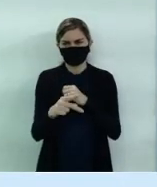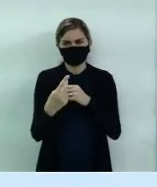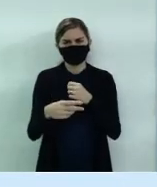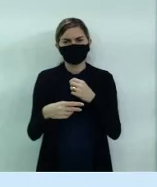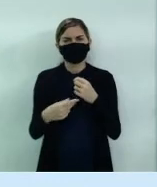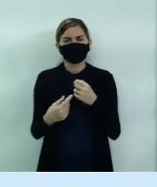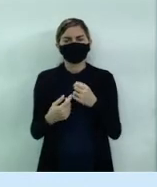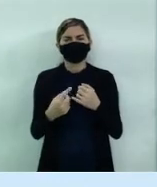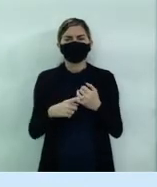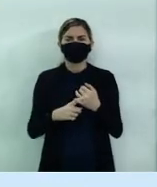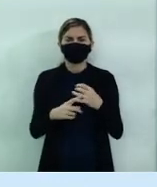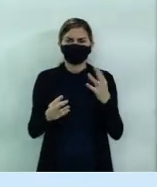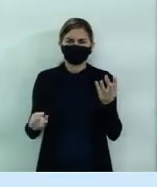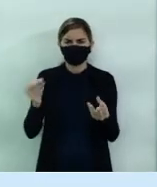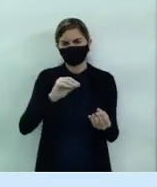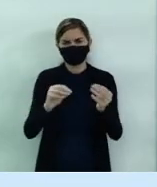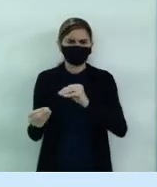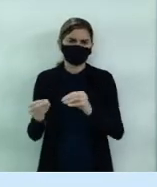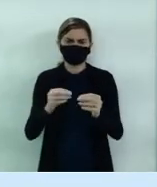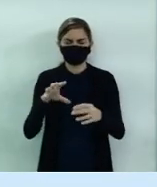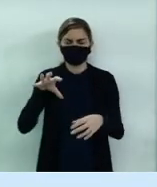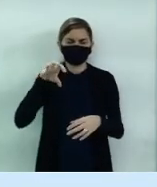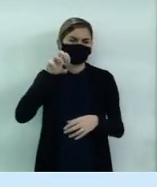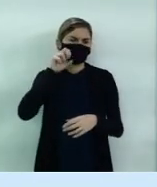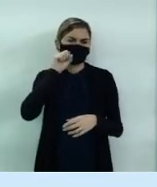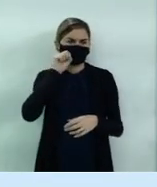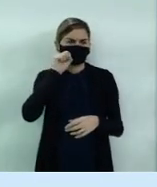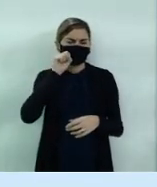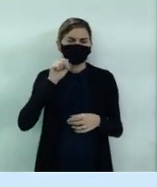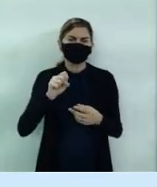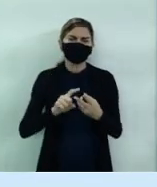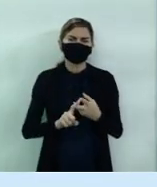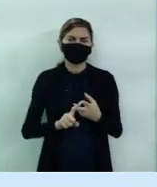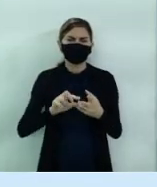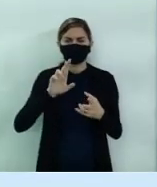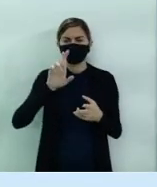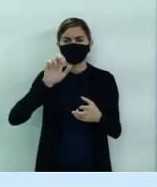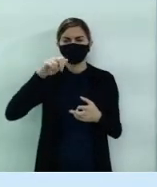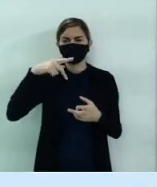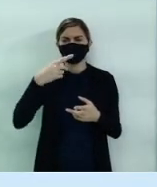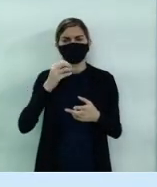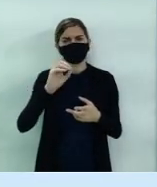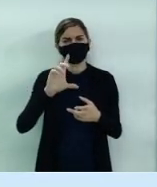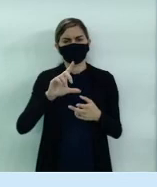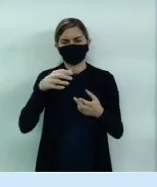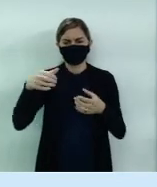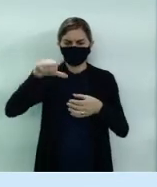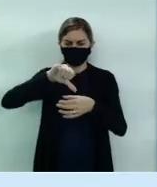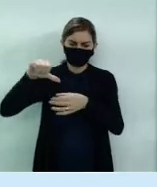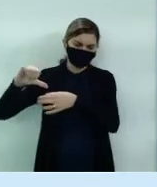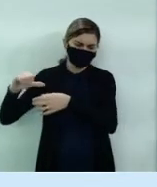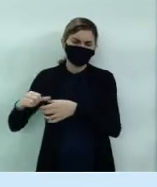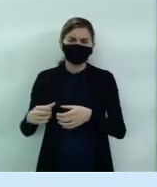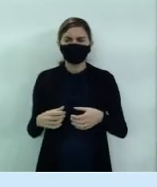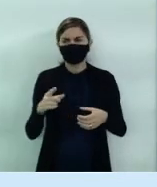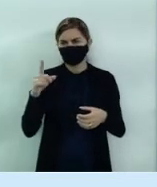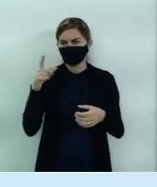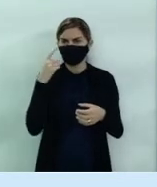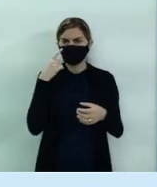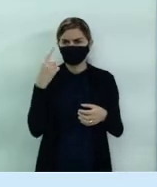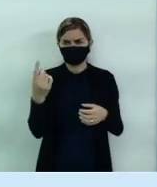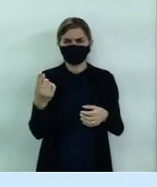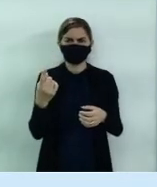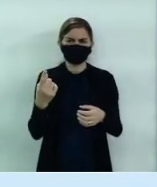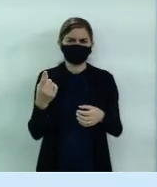essa jogada daí, né? De colocar, no caso, o suco de repolho nos potes, nos copinhos. Aqui eu separei para